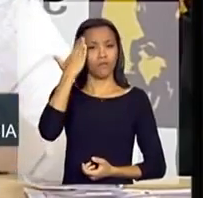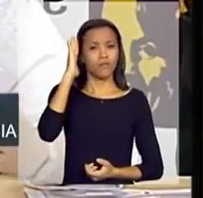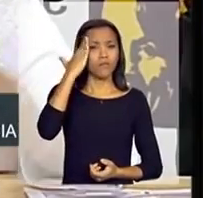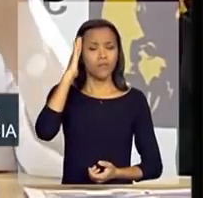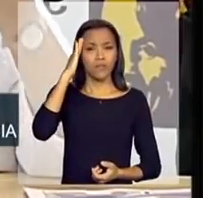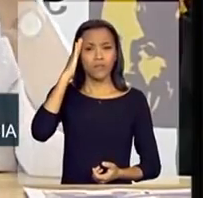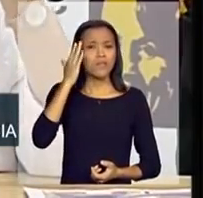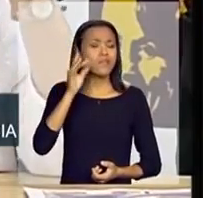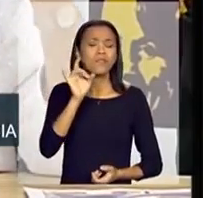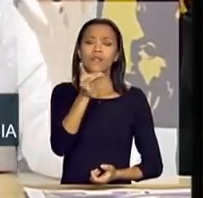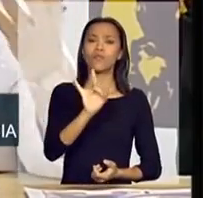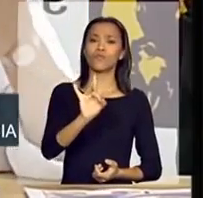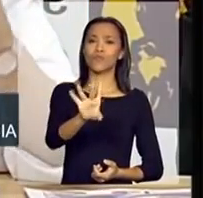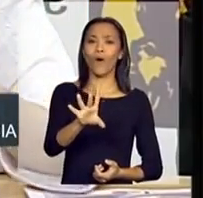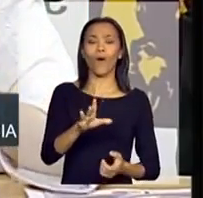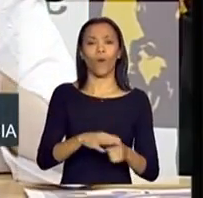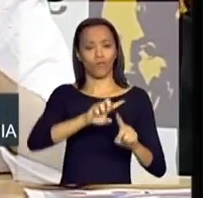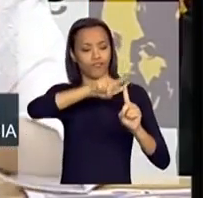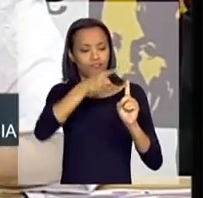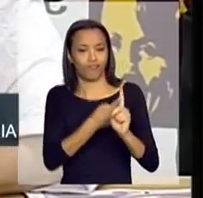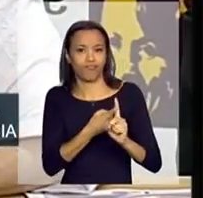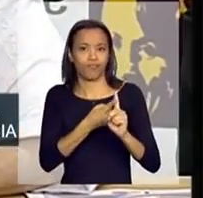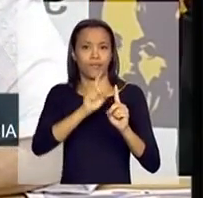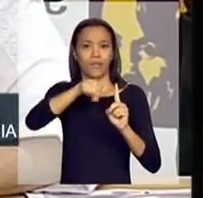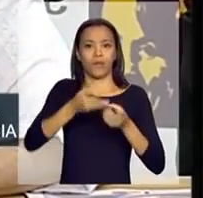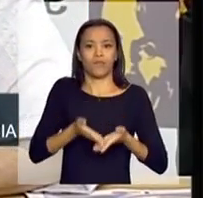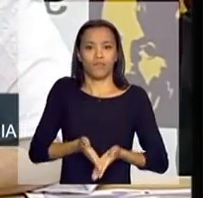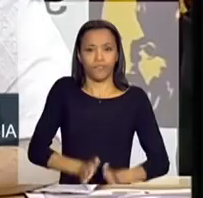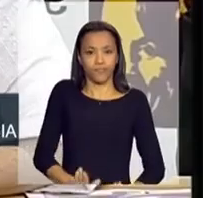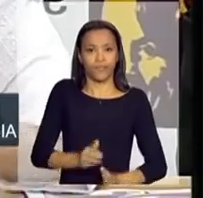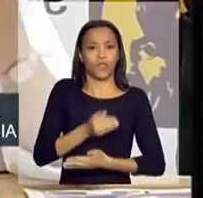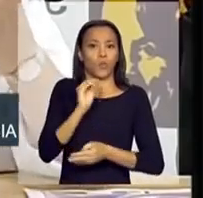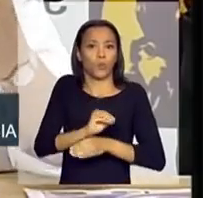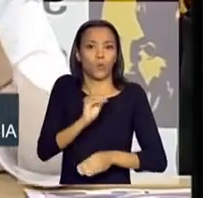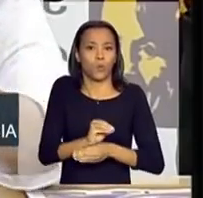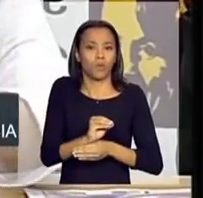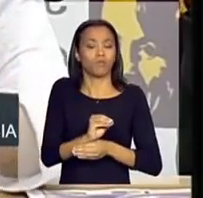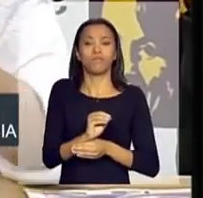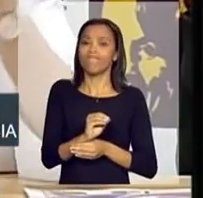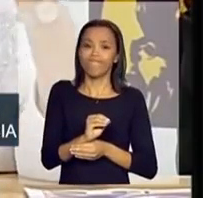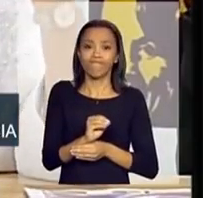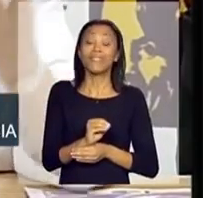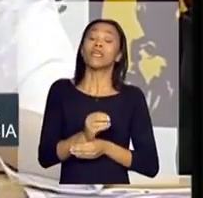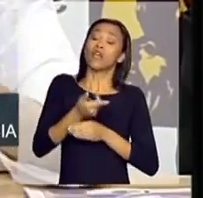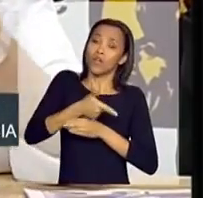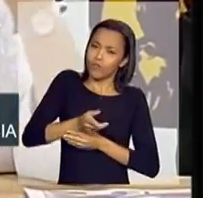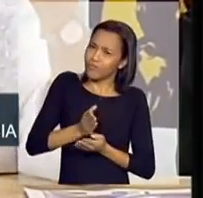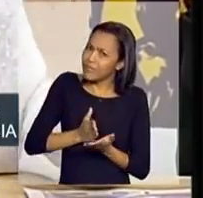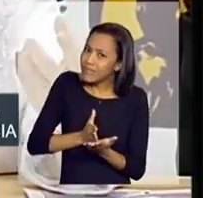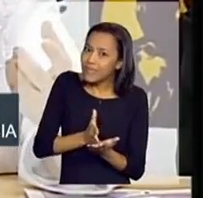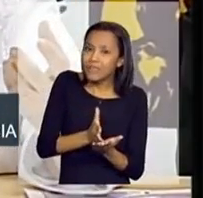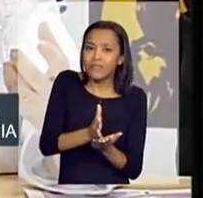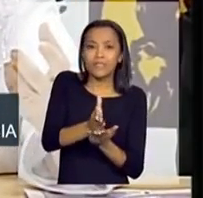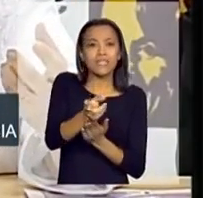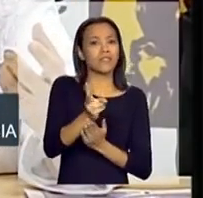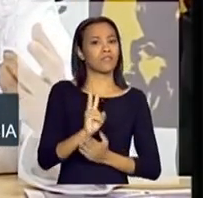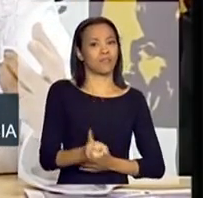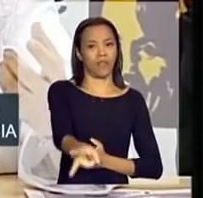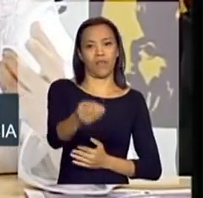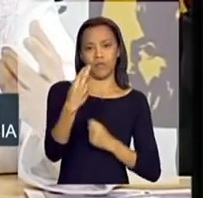só pré-natal, parto, puerpério. Diz respeito a toda a vida das mulheres.